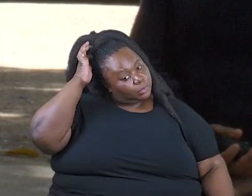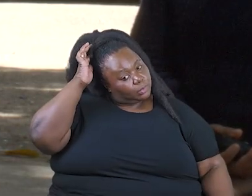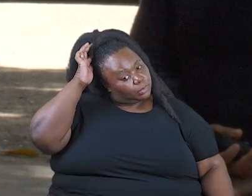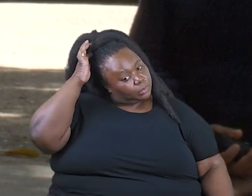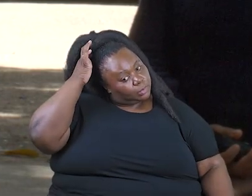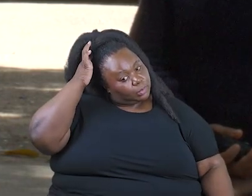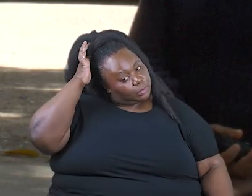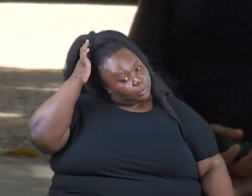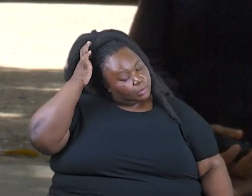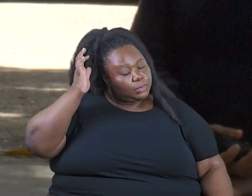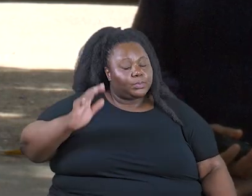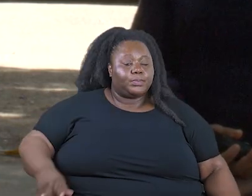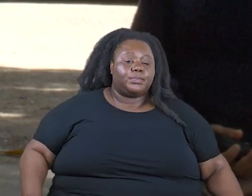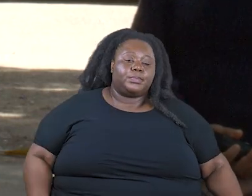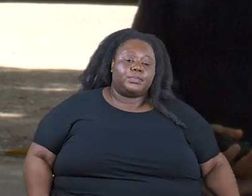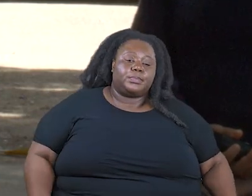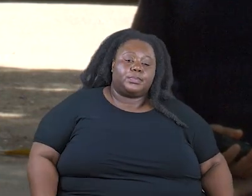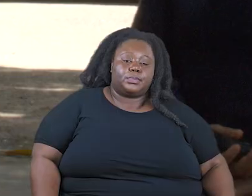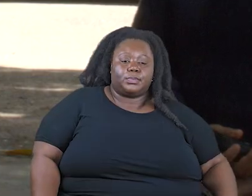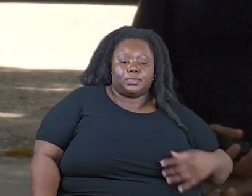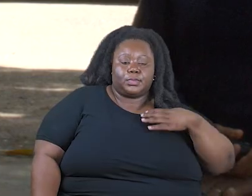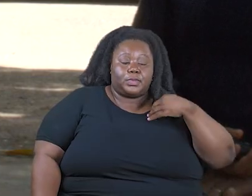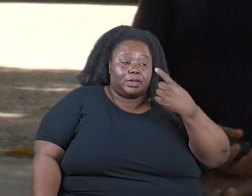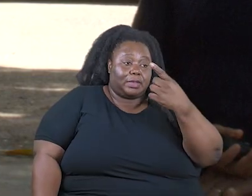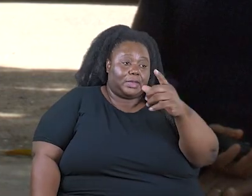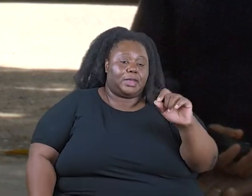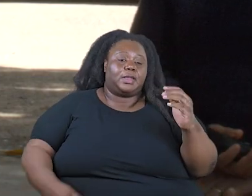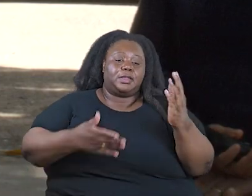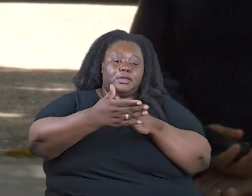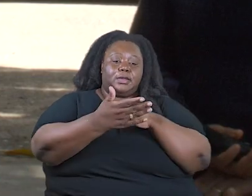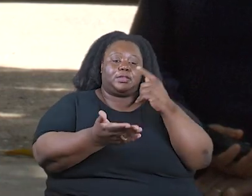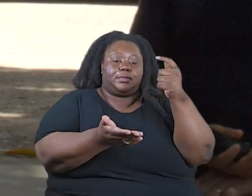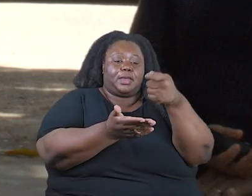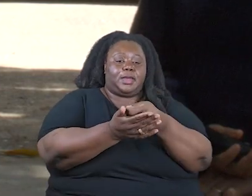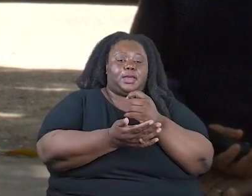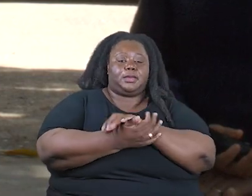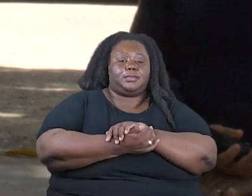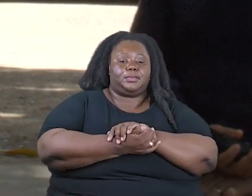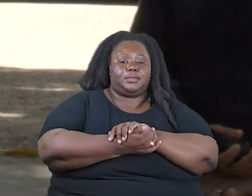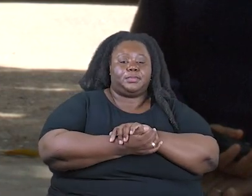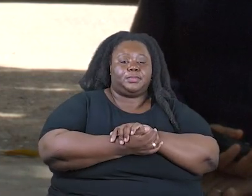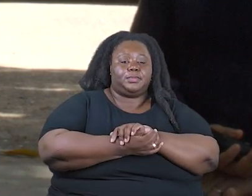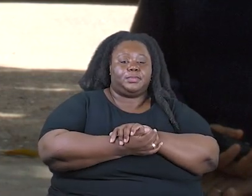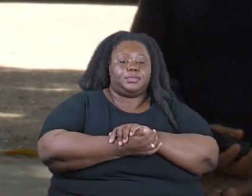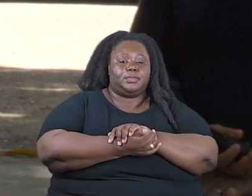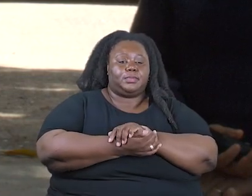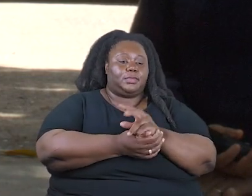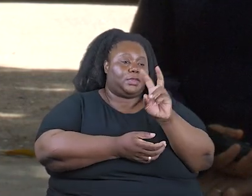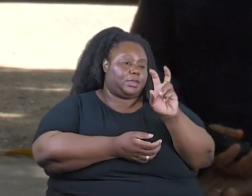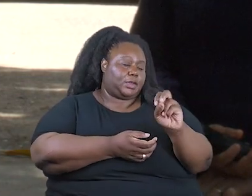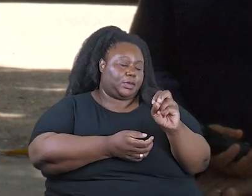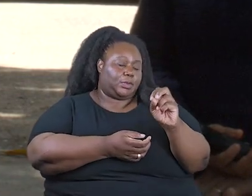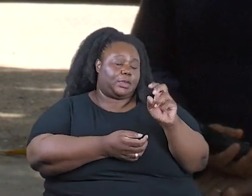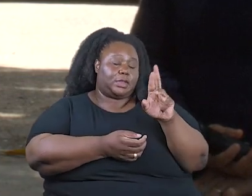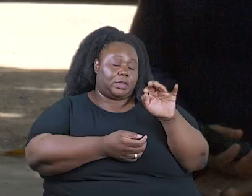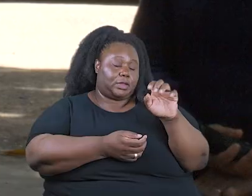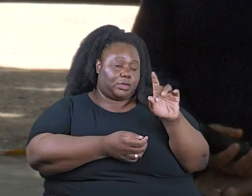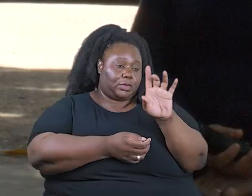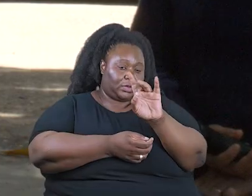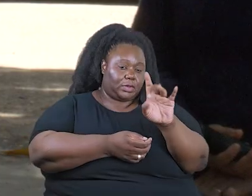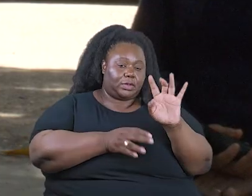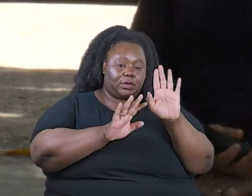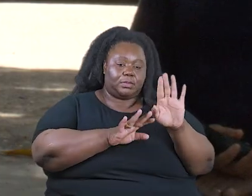Então, tipo, tinha lá uns 10 livros que eles pagaram o equivalente a uns $50 em cada